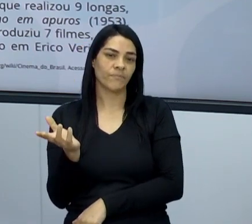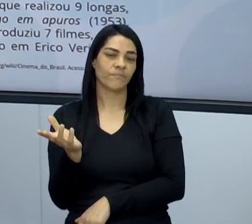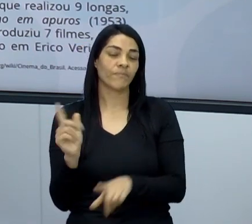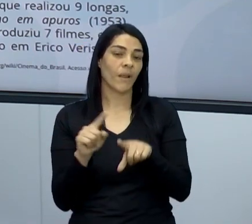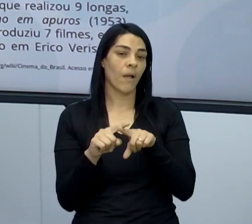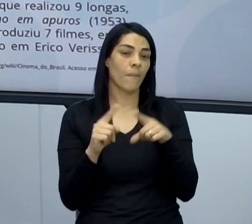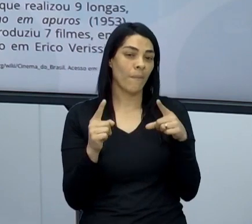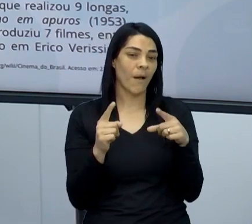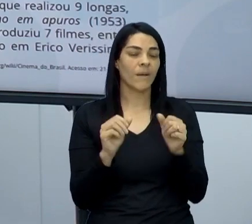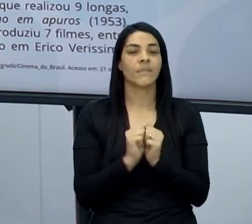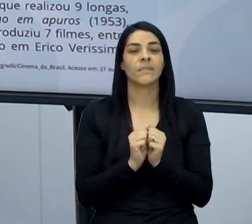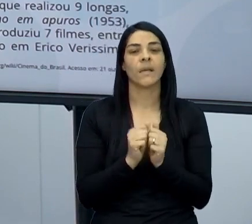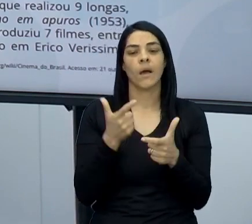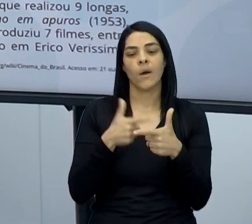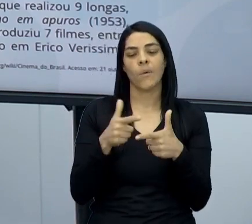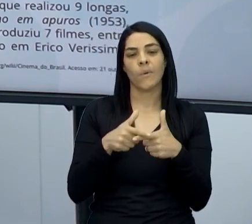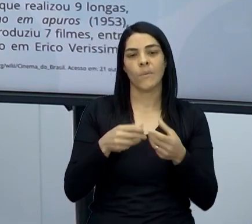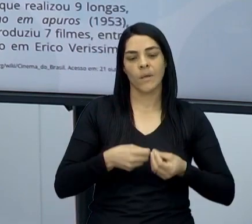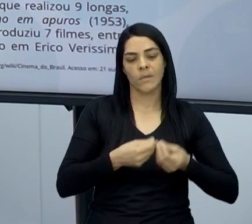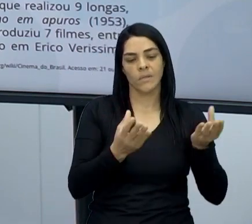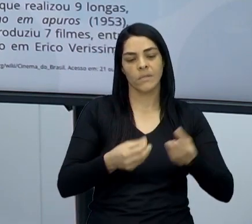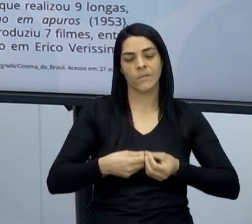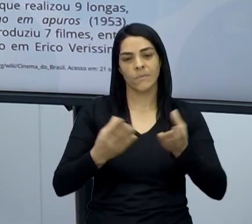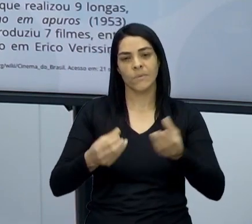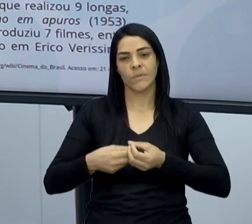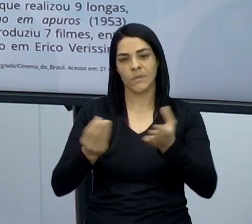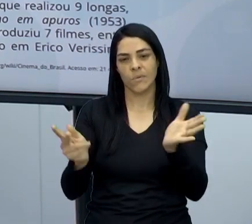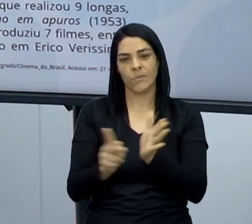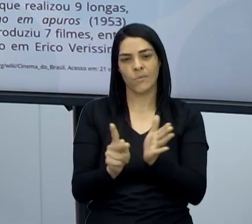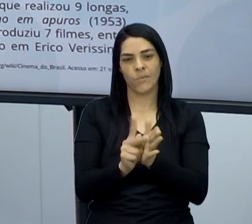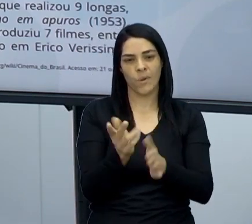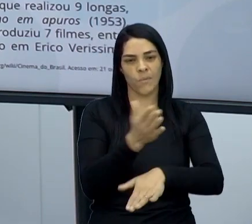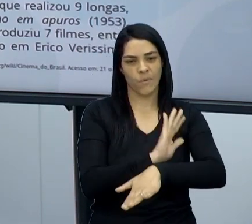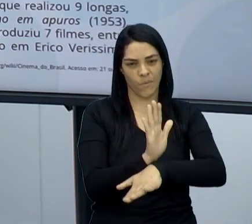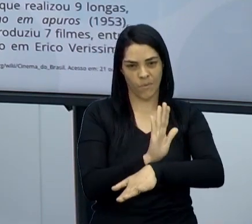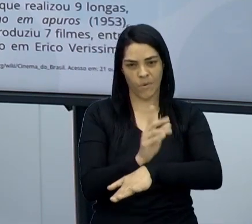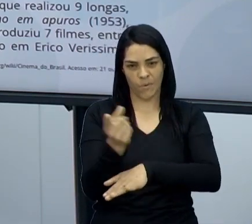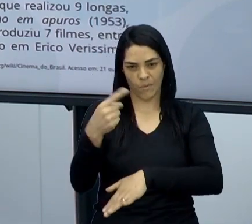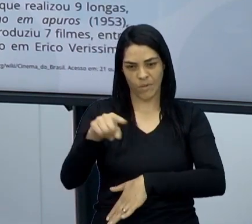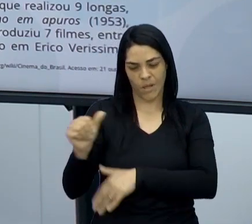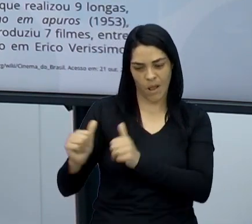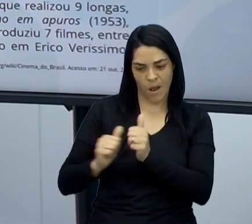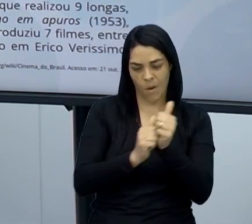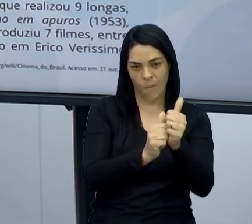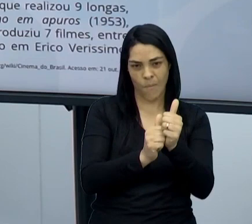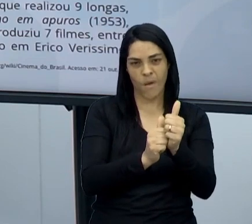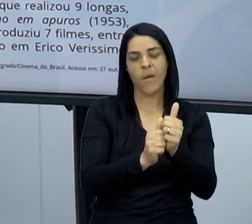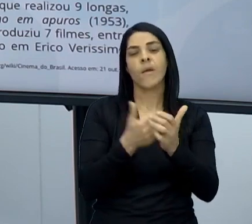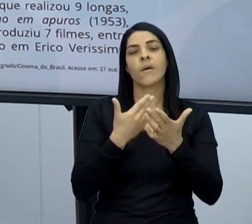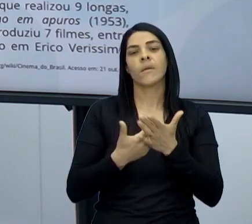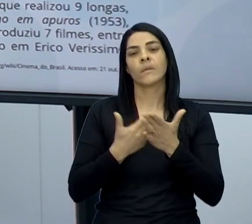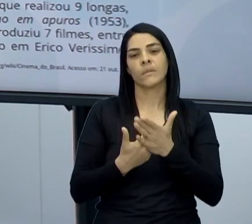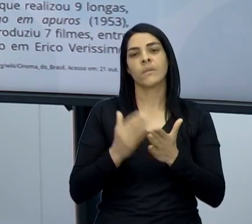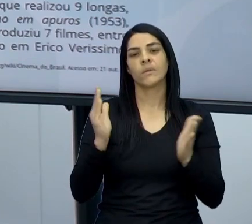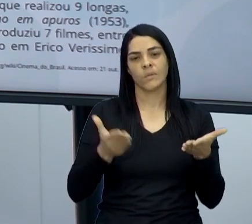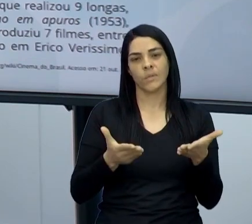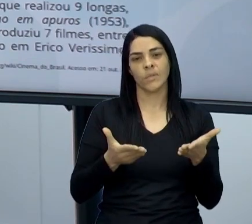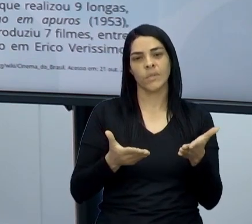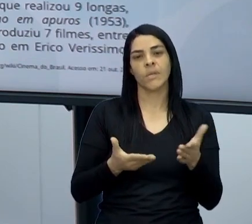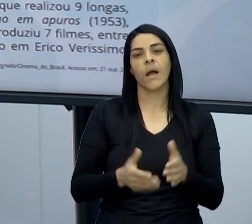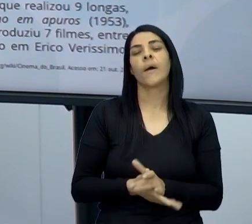Porém, o problema era a distribuição. Foi o que eu falei, se você está acompanhando as aulas, eu falei na aula anterior, então, só tocando no assunto